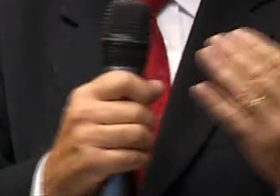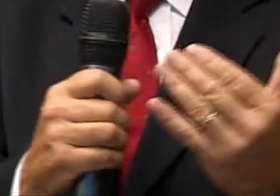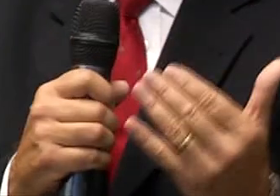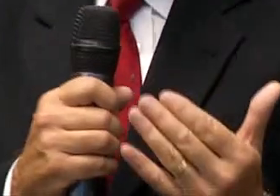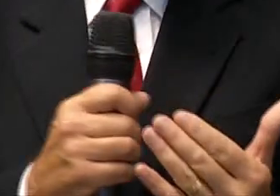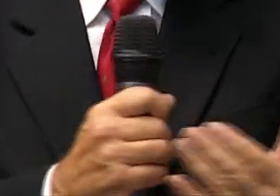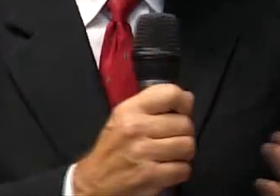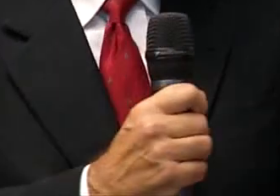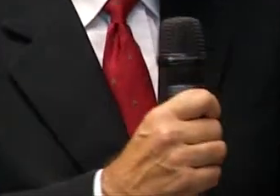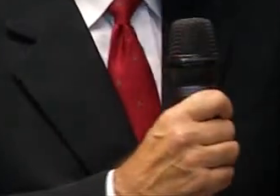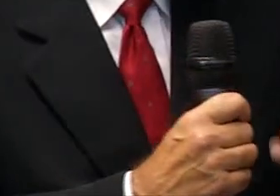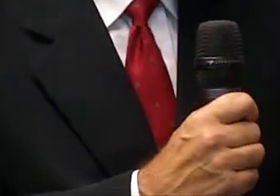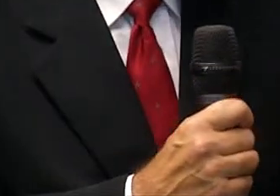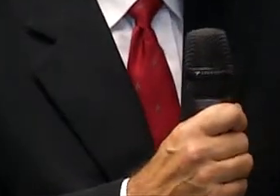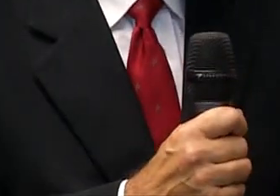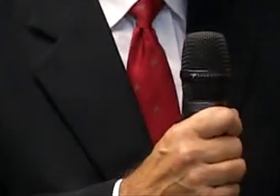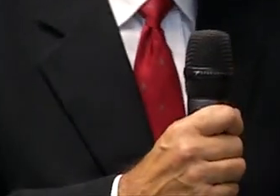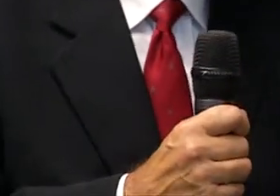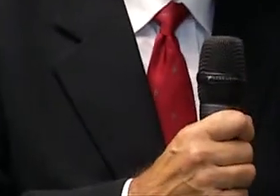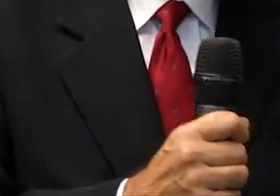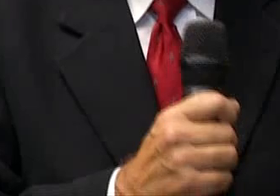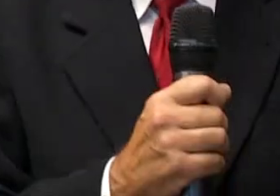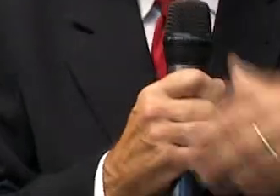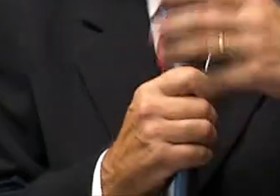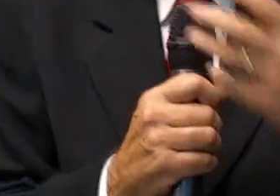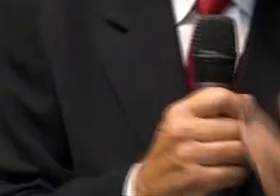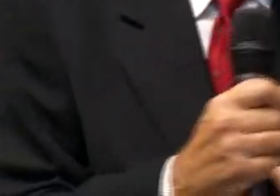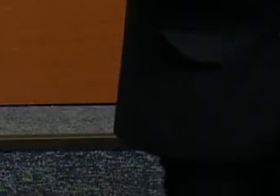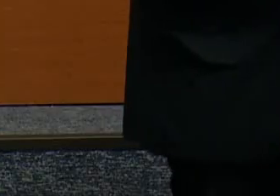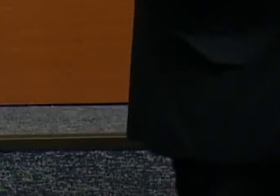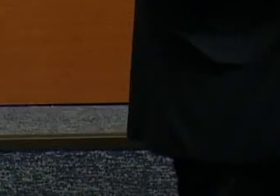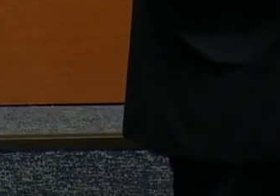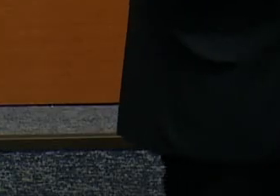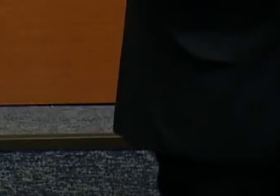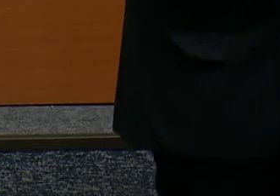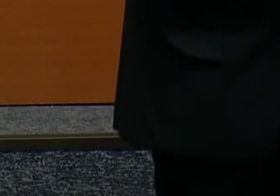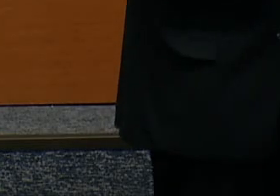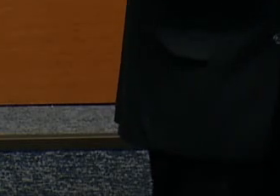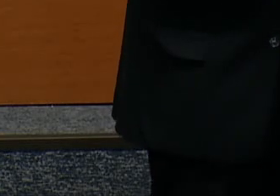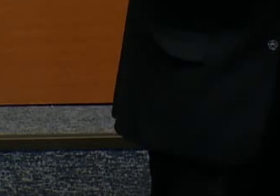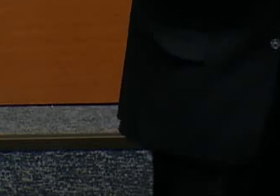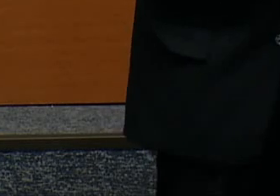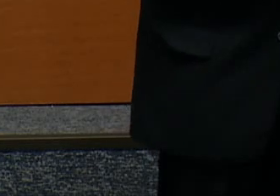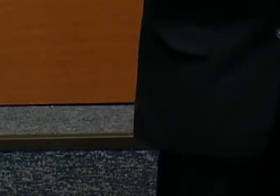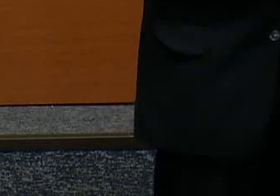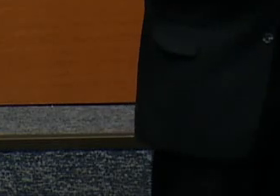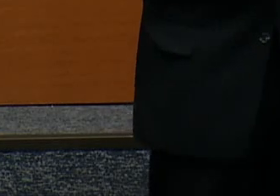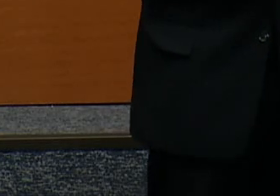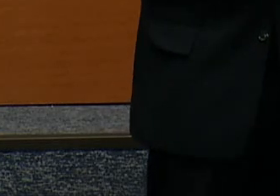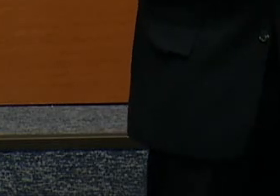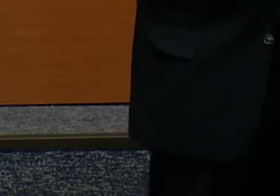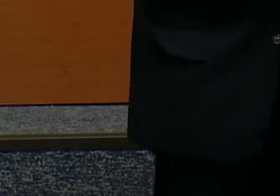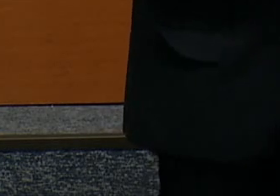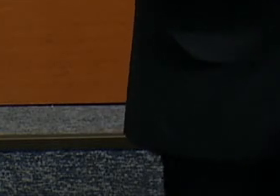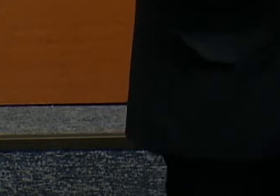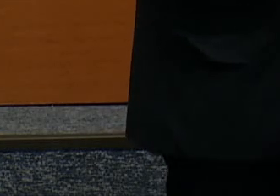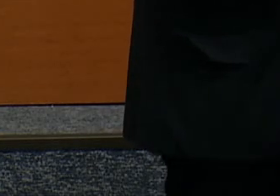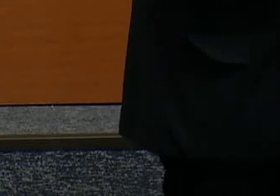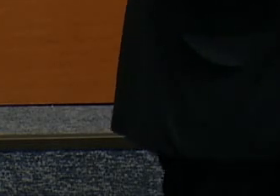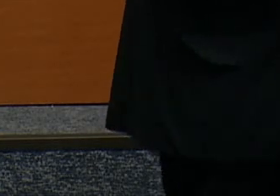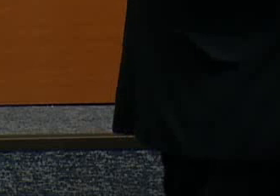ponta que nós criamos, nós formamos competência único e